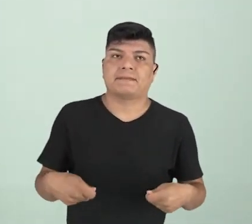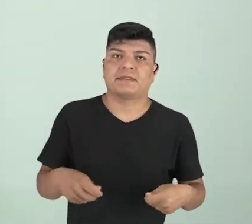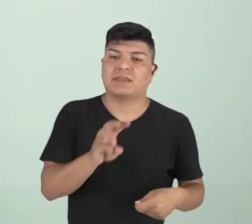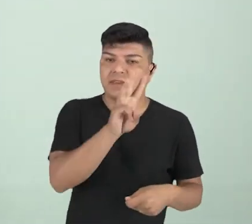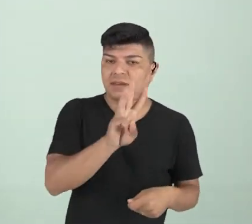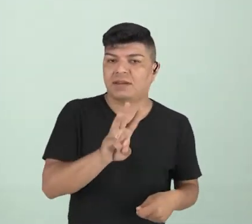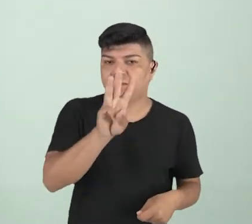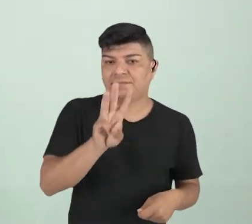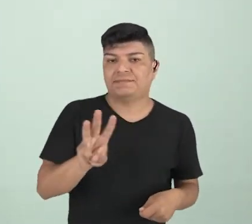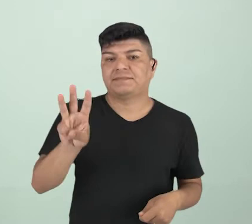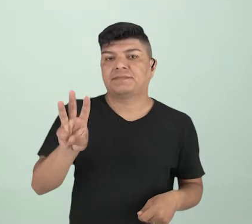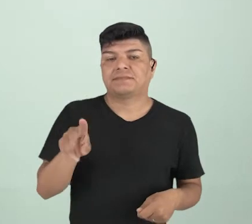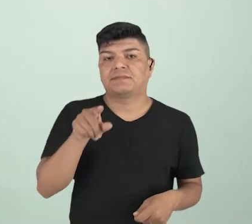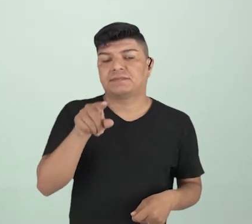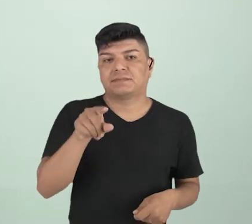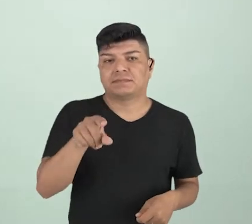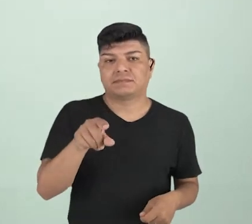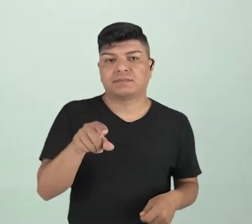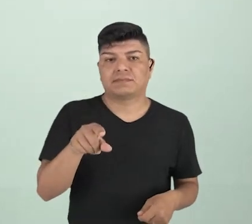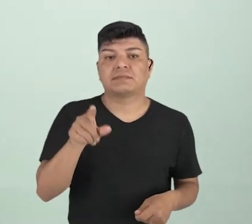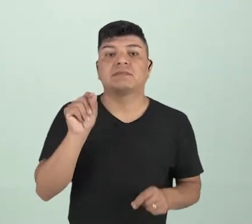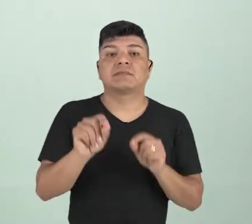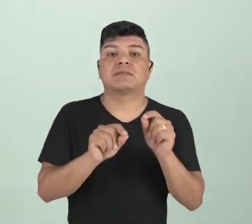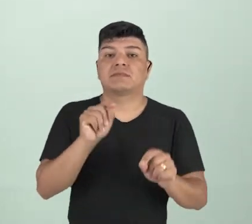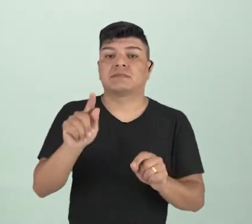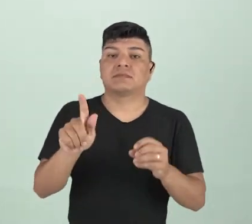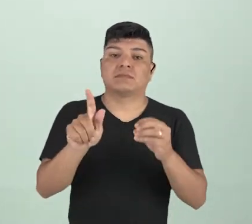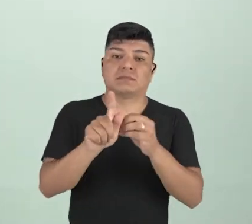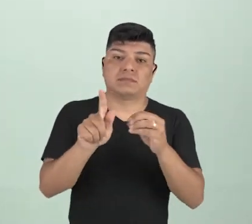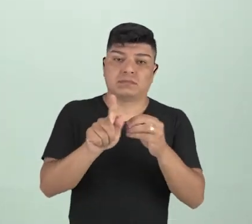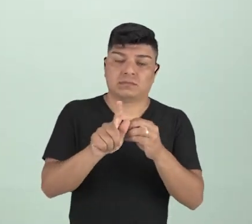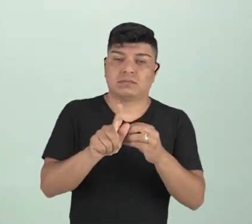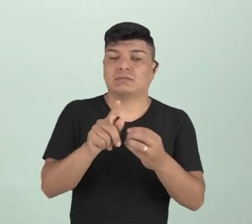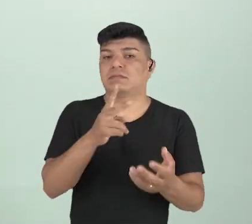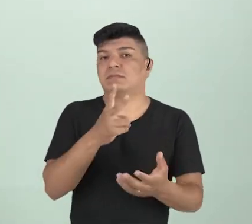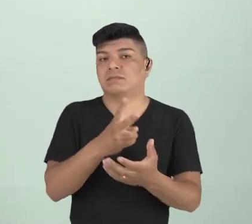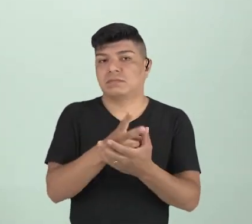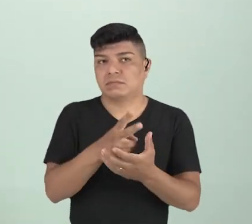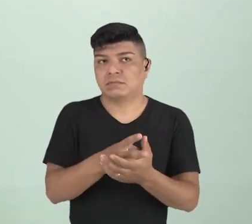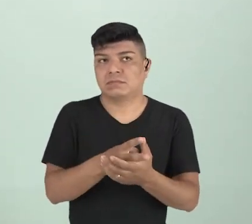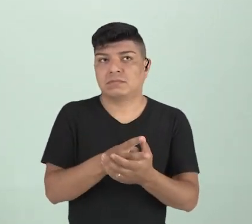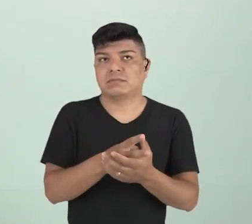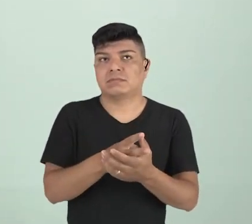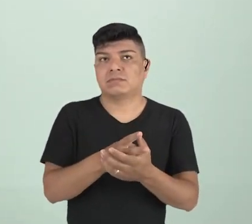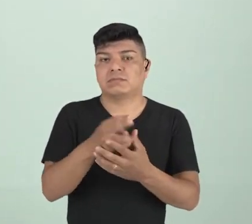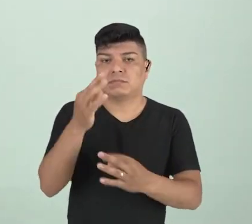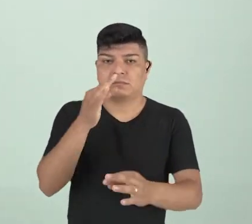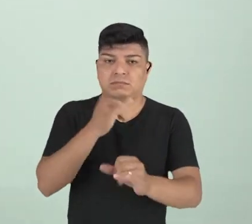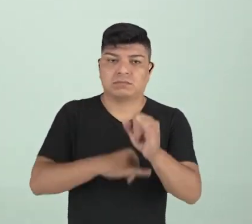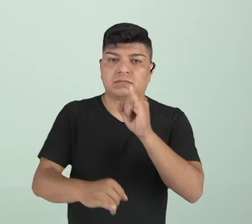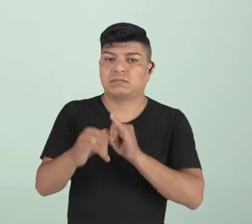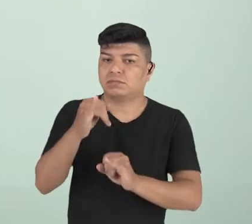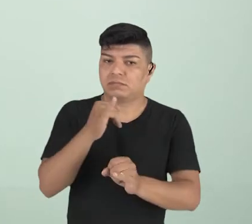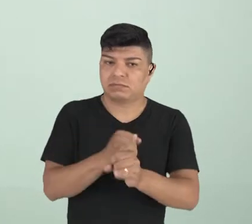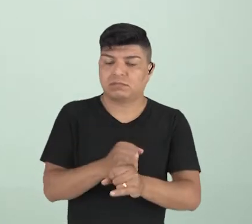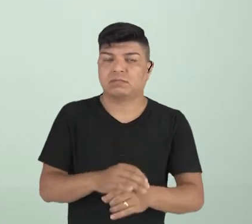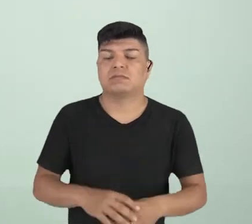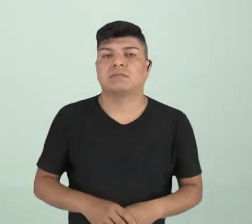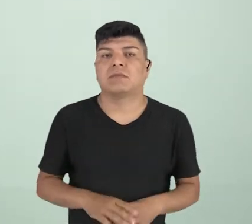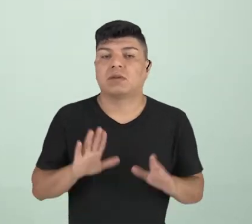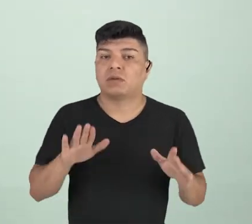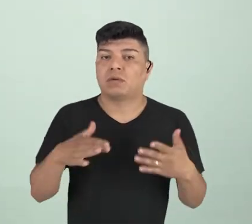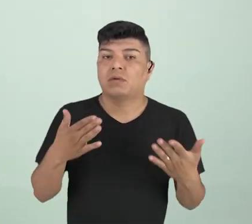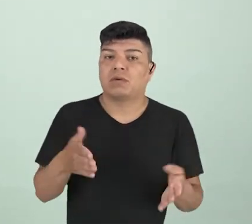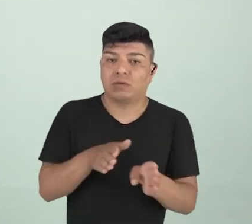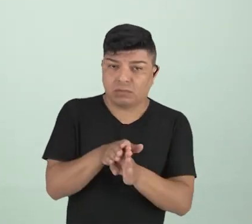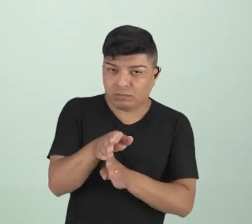fonte, você vai buscar no Google, vai fazer uma pesquisa por meio da internet. Então, qual a